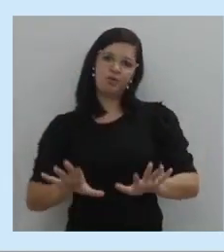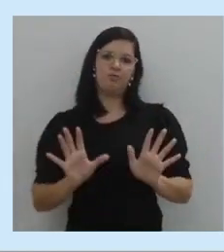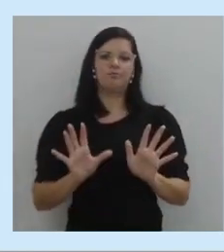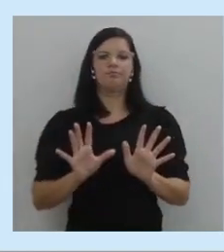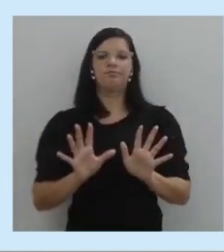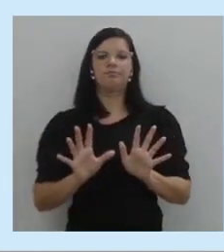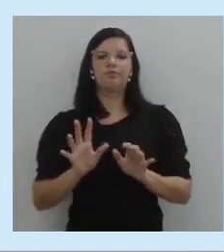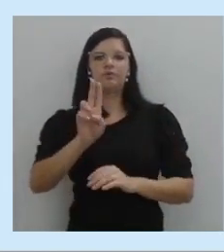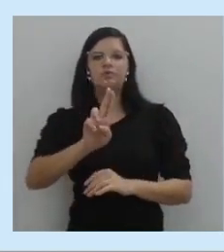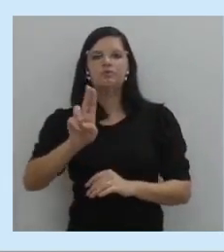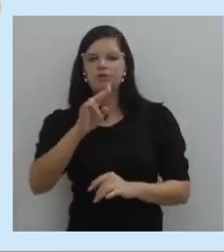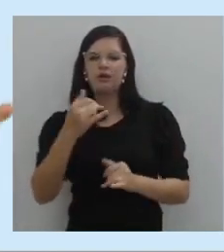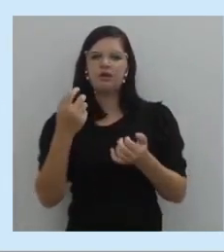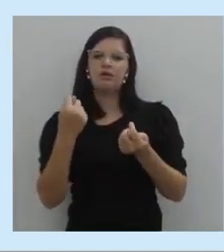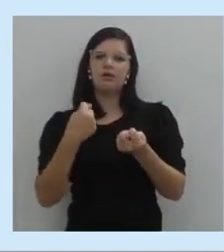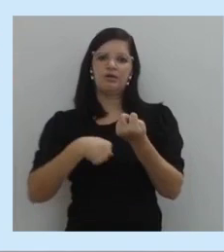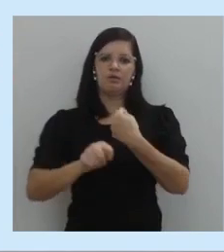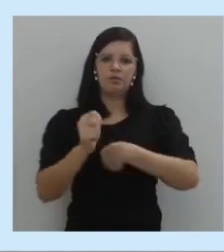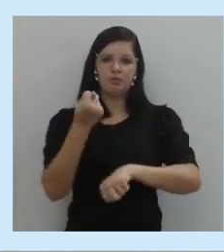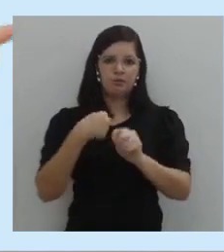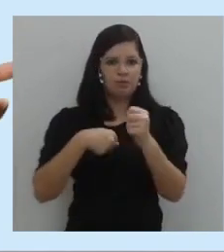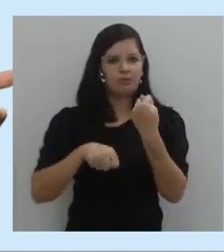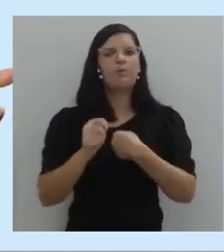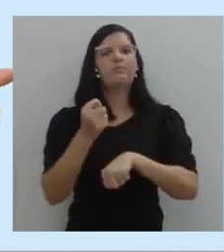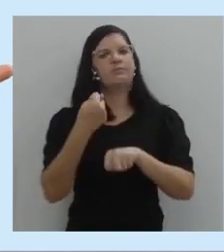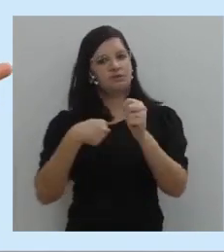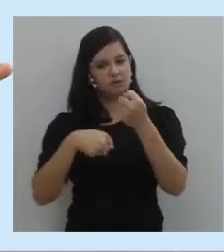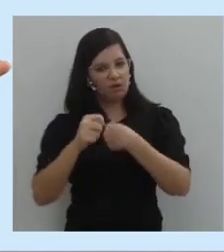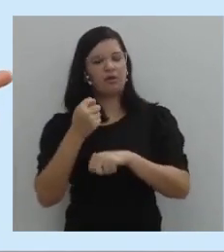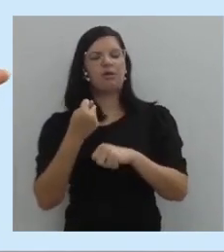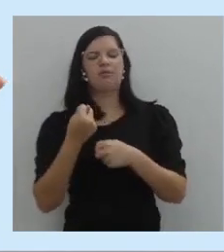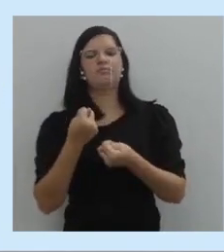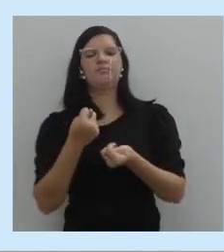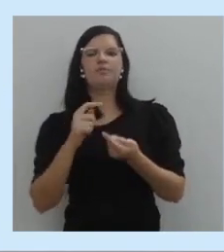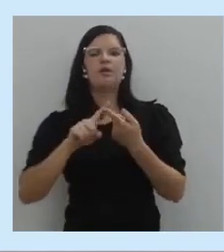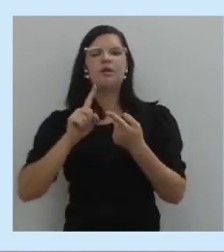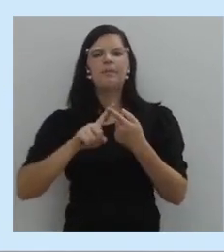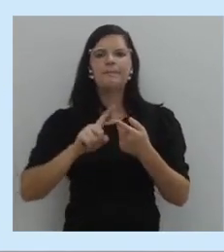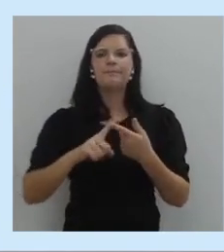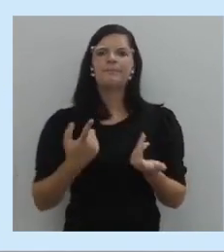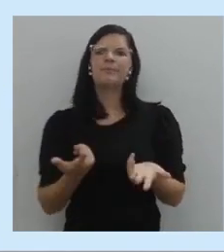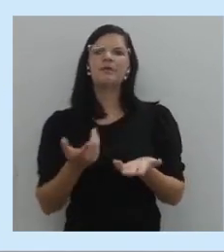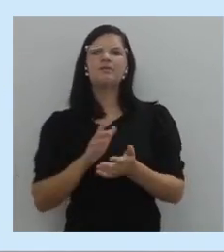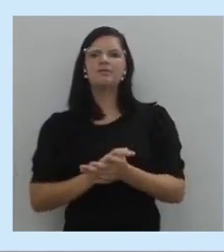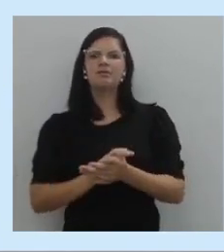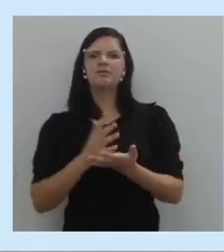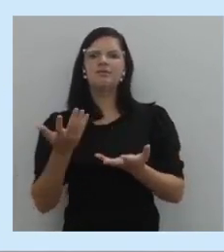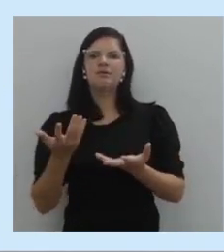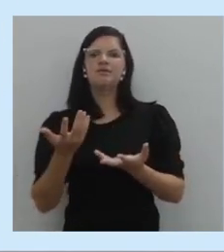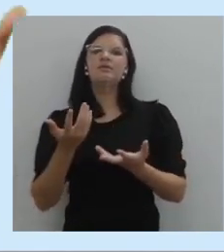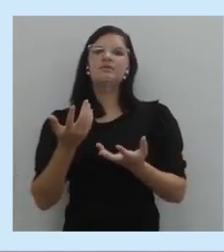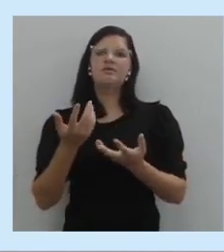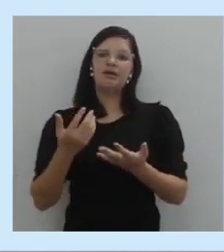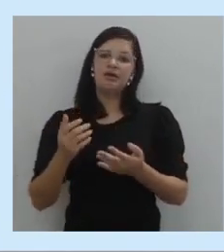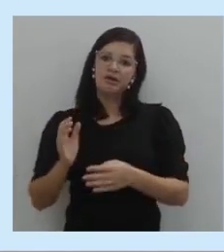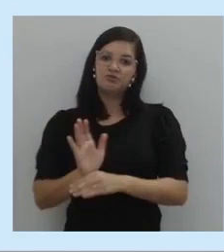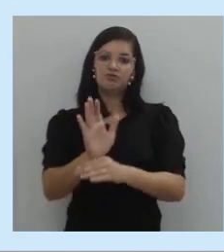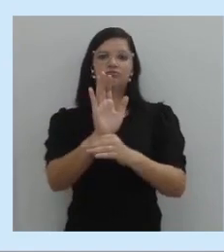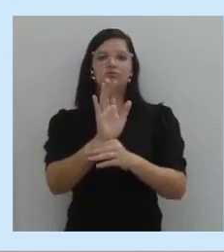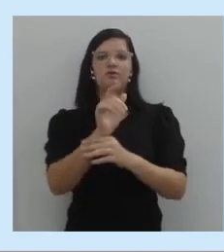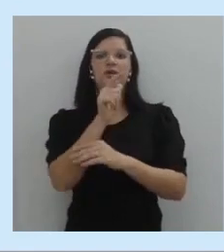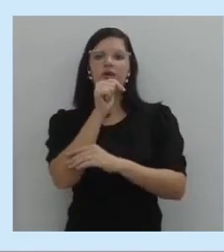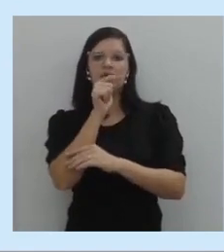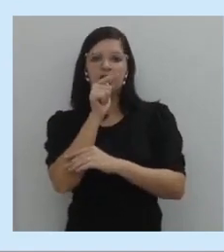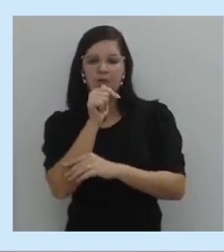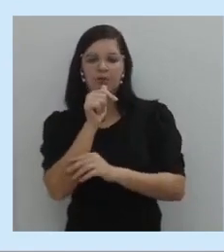utilizados para a atividade econômica, tá? Eles são utilizados para a atividade econômica e são utilizados também para